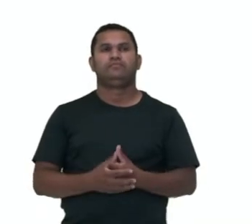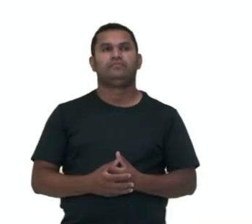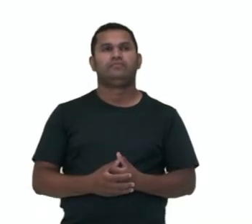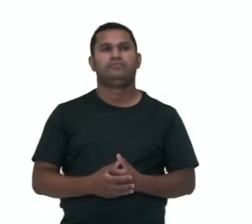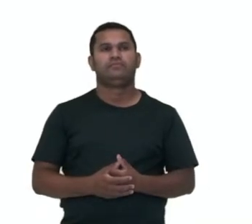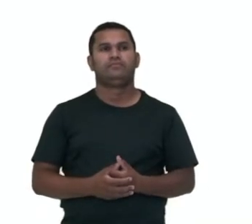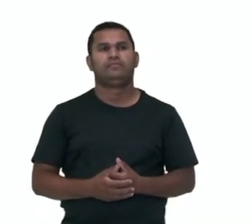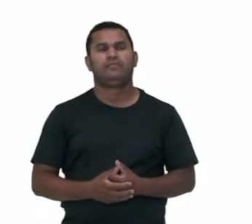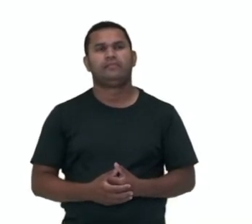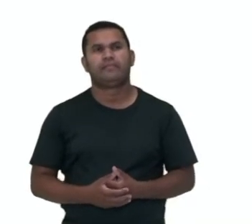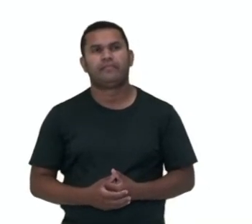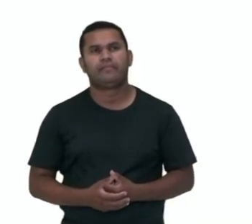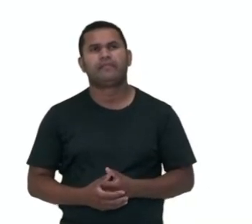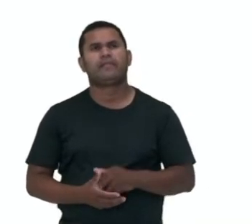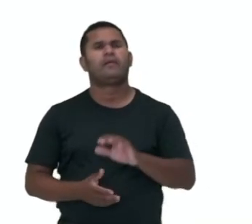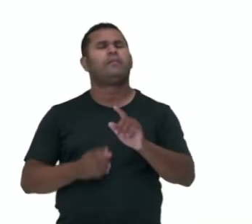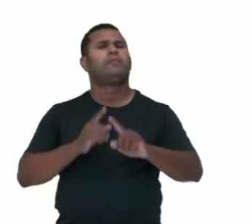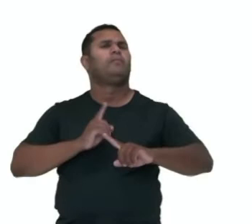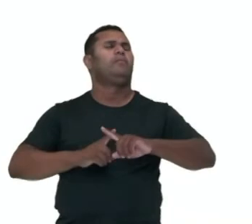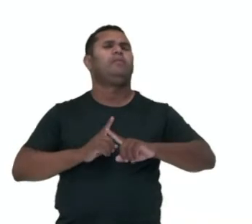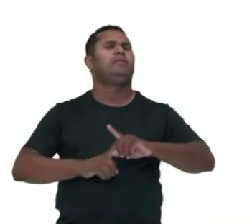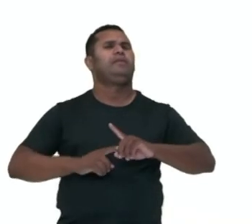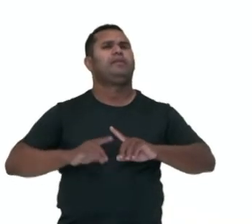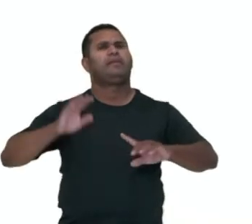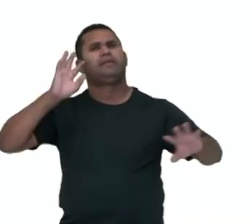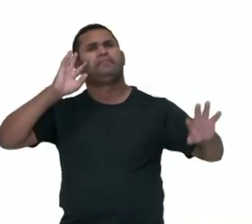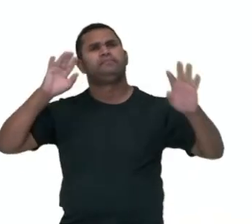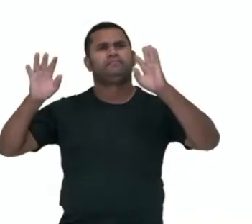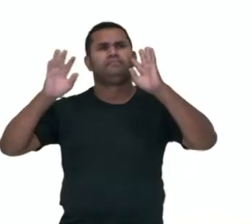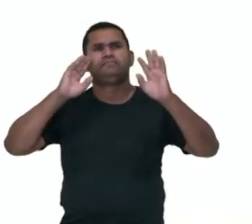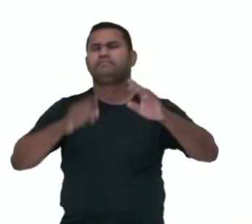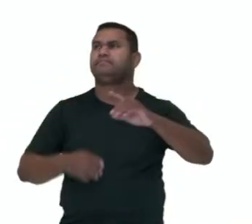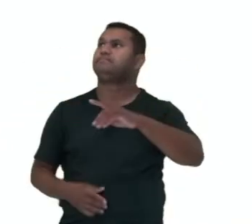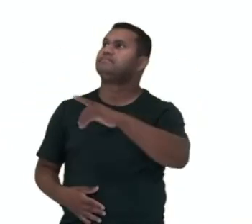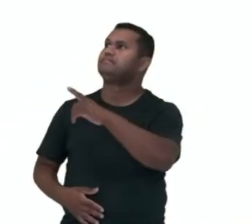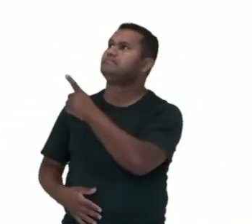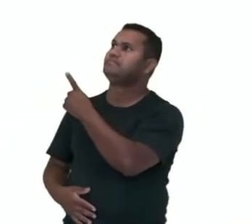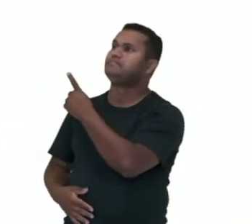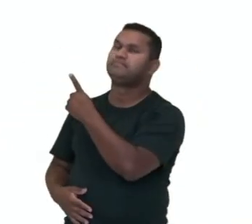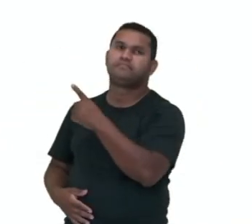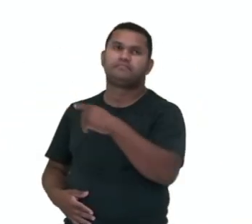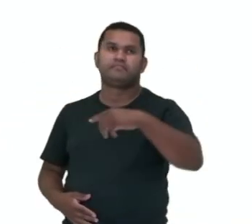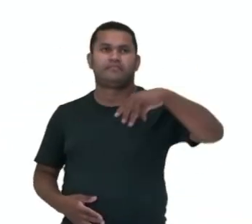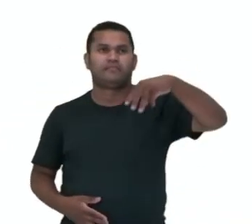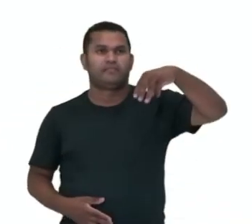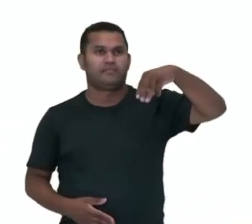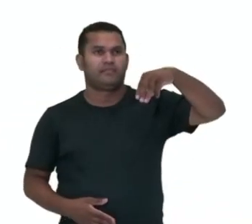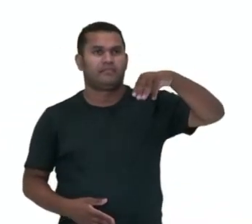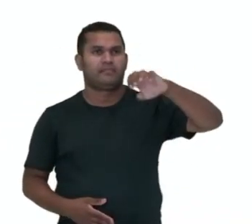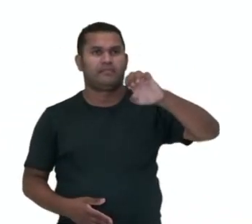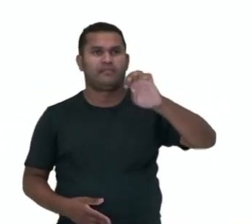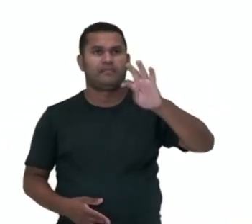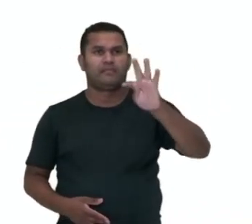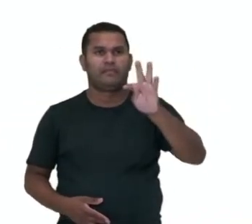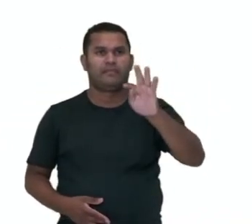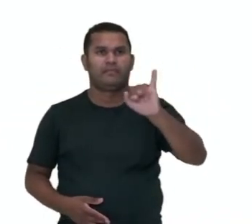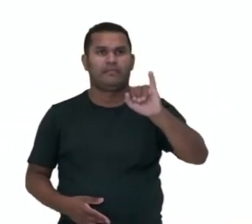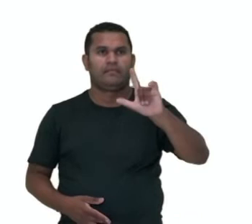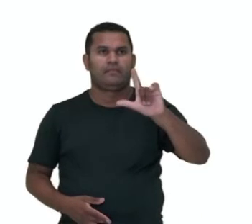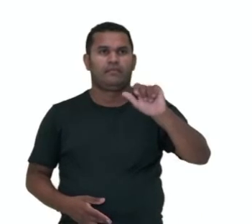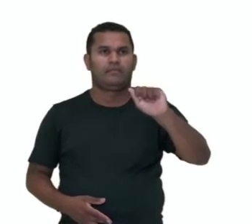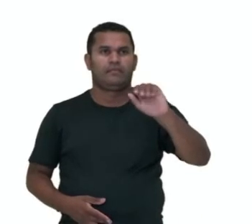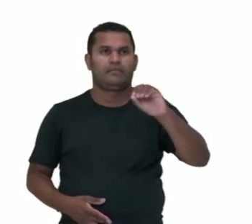bem importante de tudo isso, todo esse conceito, que é a questão da metilação. A metilação é um tipo de modificação química do